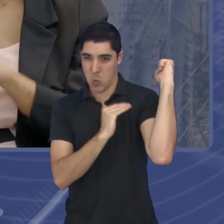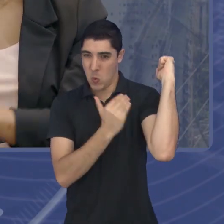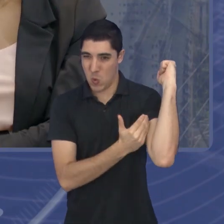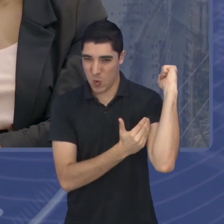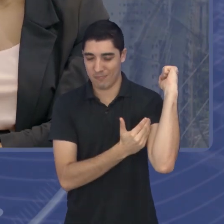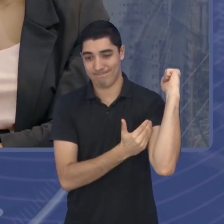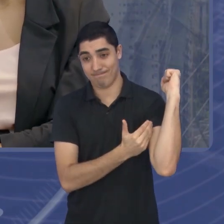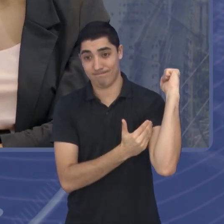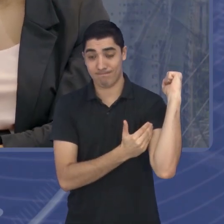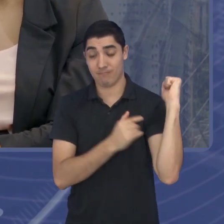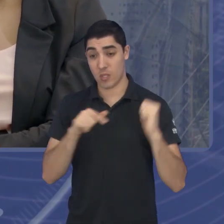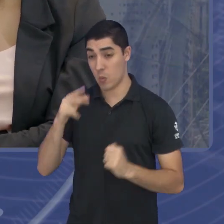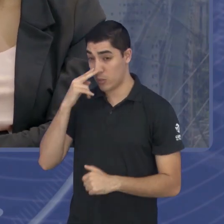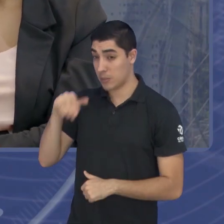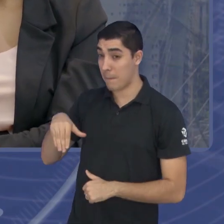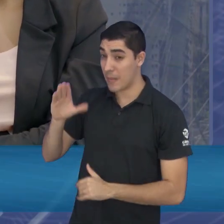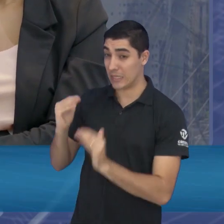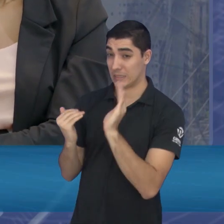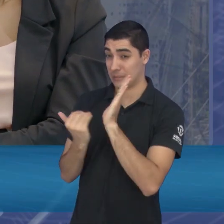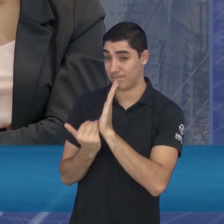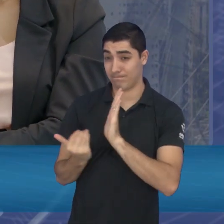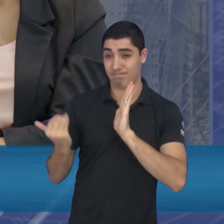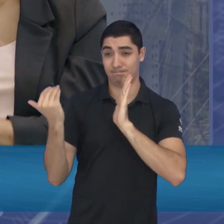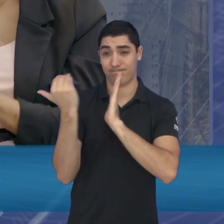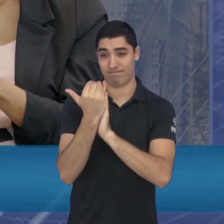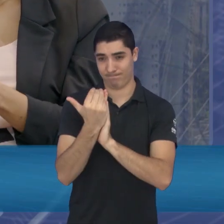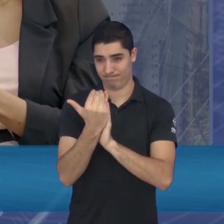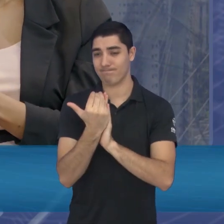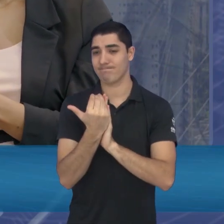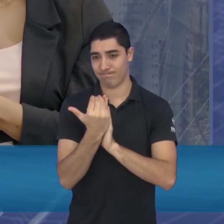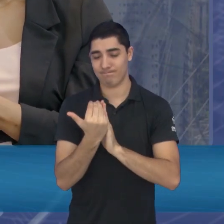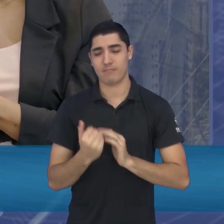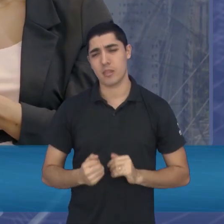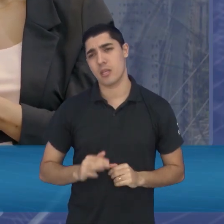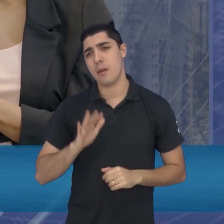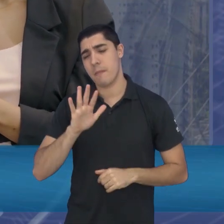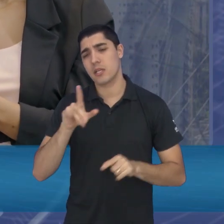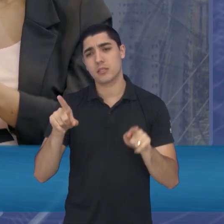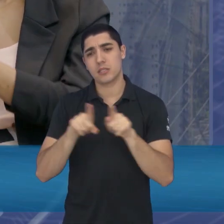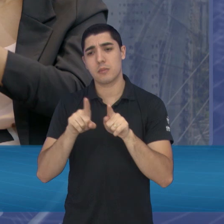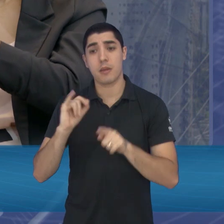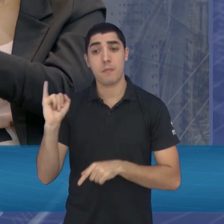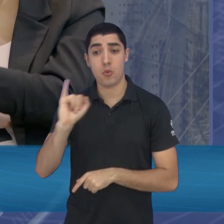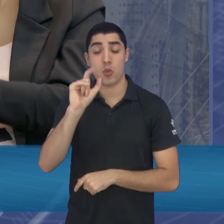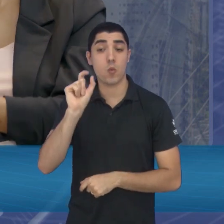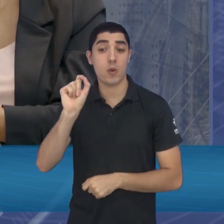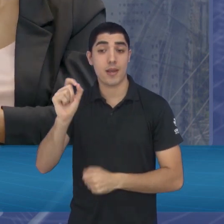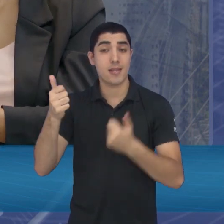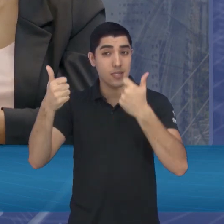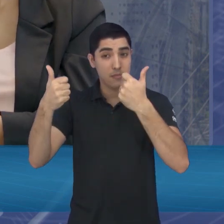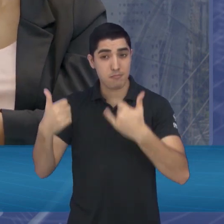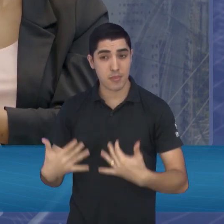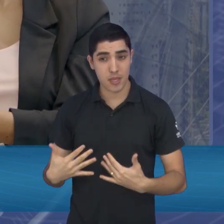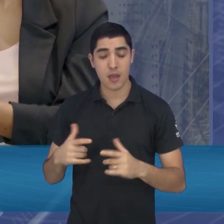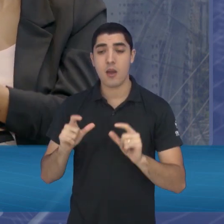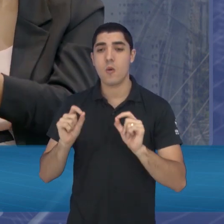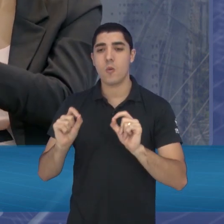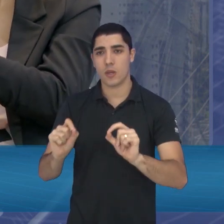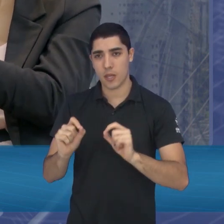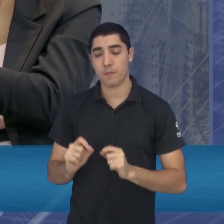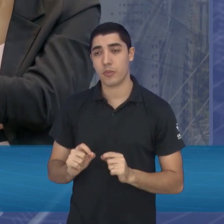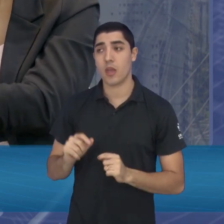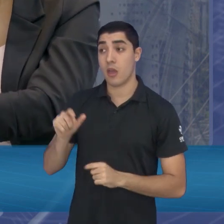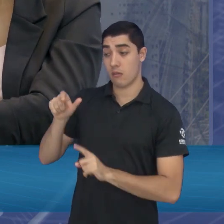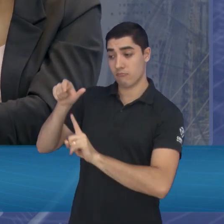Essa né? romantização, sem dúvida, assim. Mas acho que também é importante a gente falar sobre o que é a função materna. Então, a